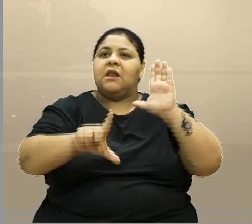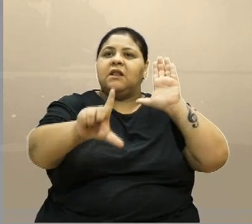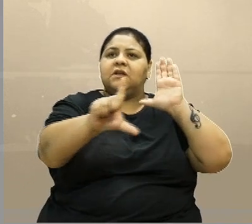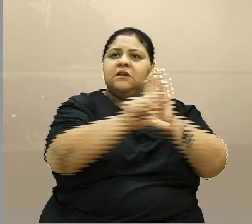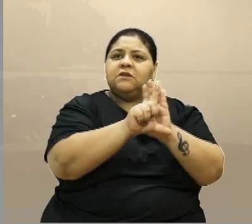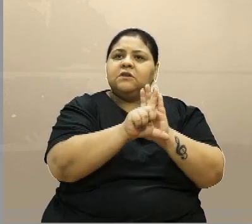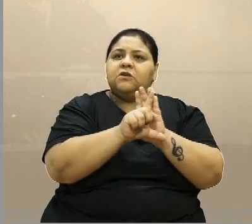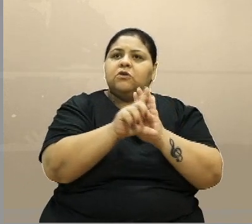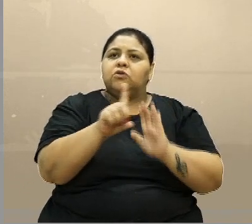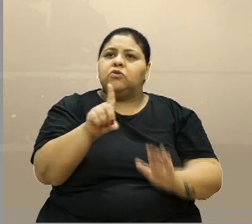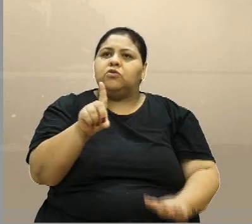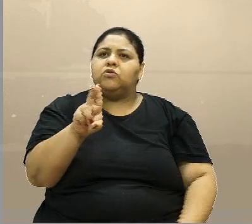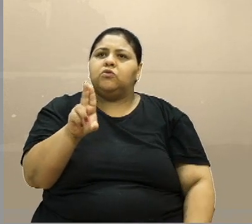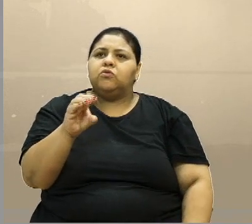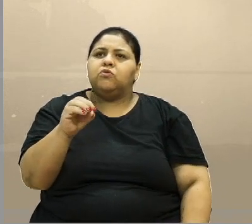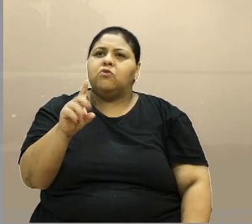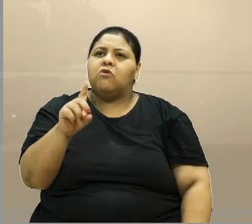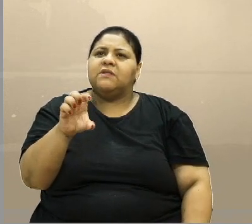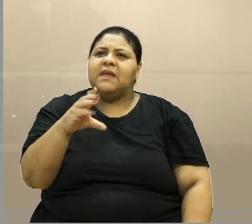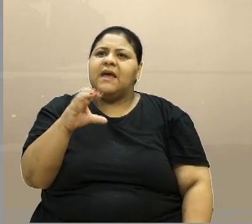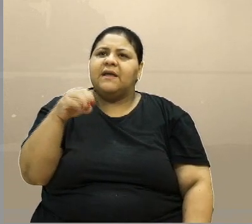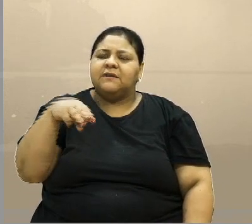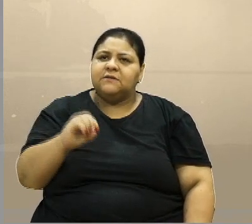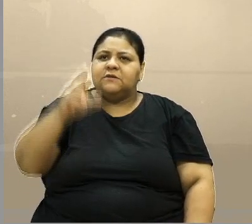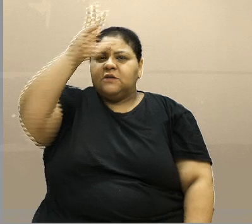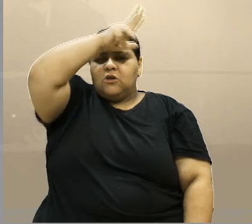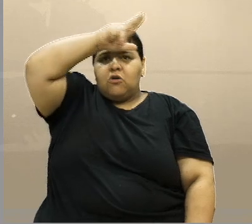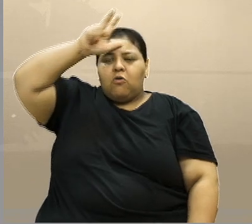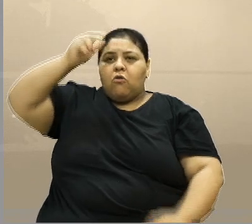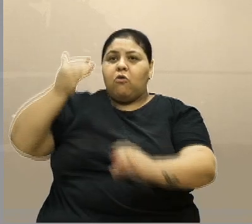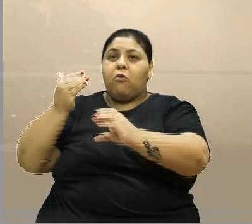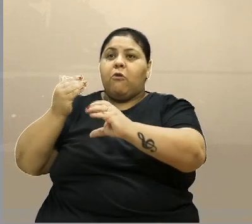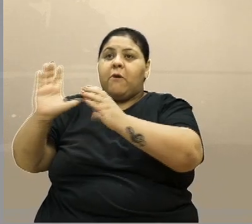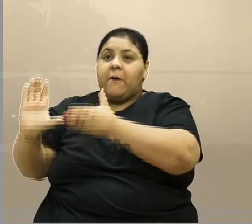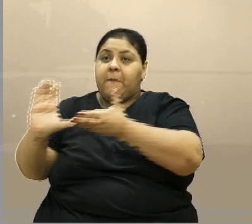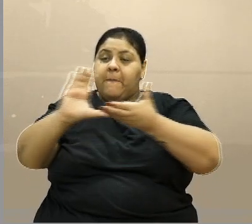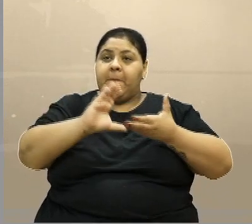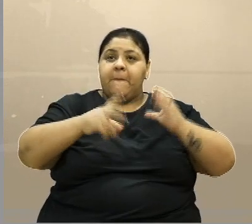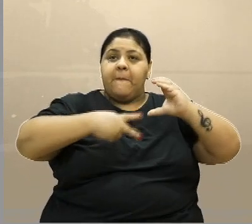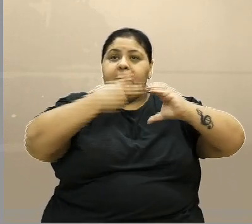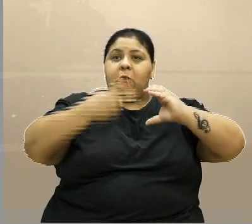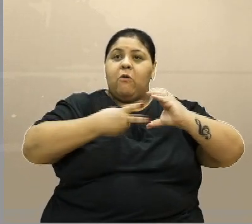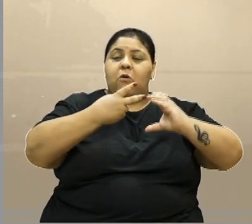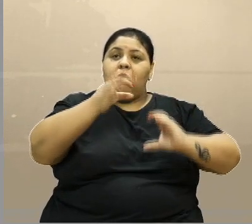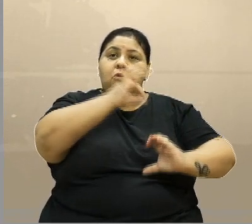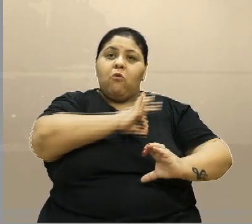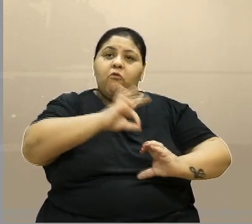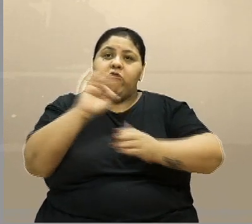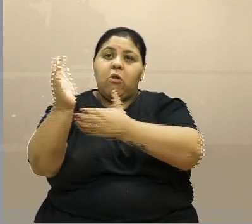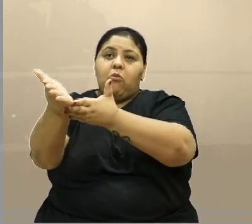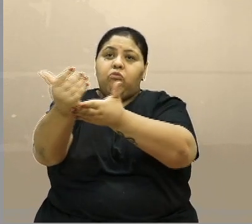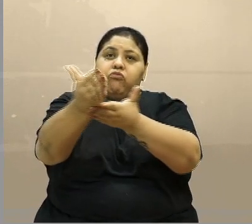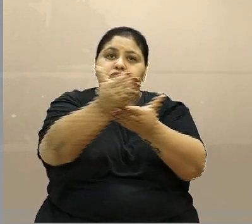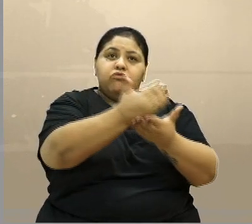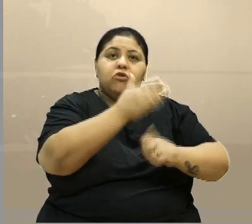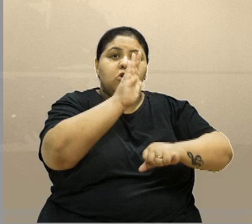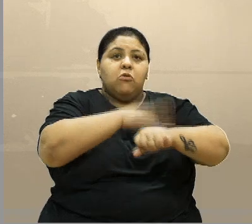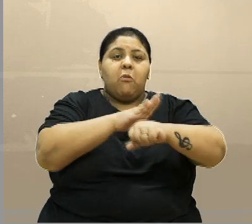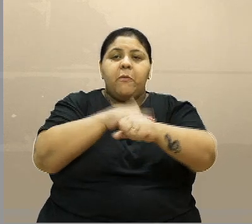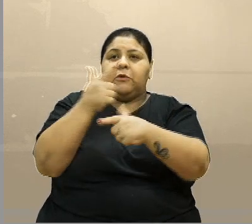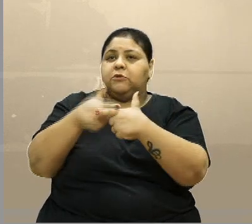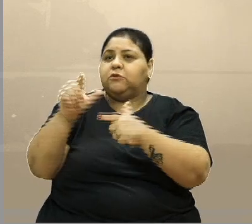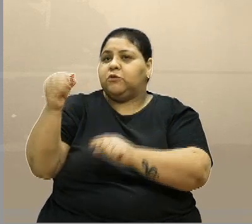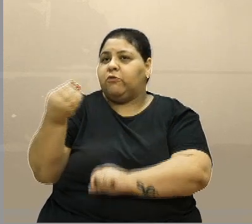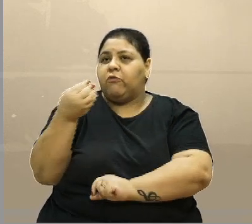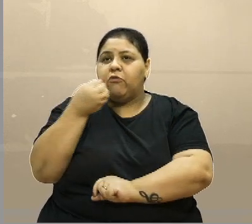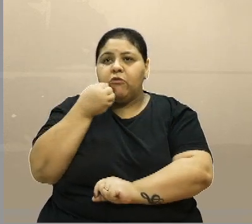casa, foi aprovado nessa legislatura, que o município repassa para a Câmara o valor conforme a arrecadação. Em momentos de crise,